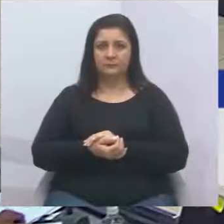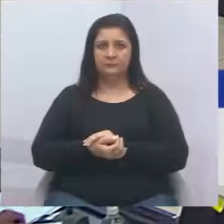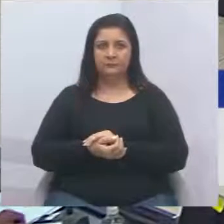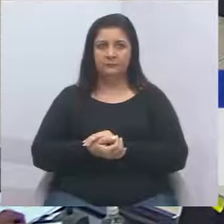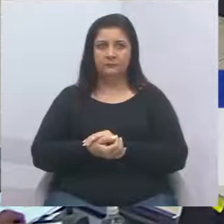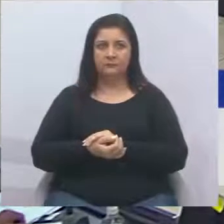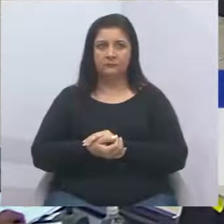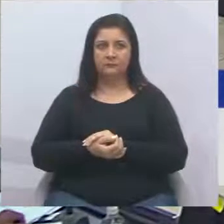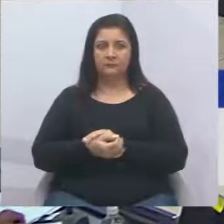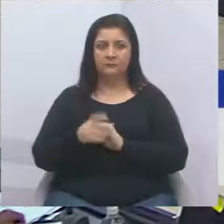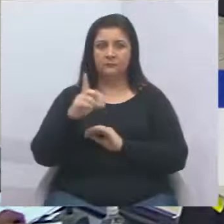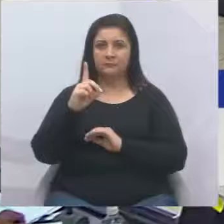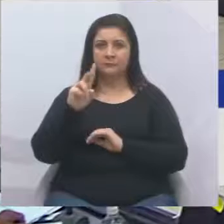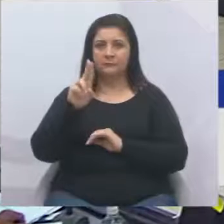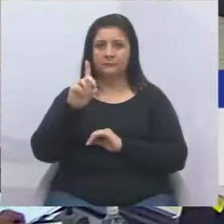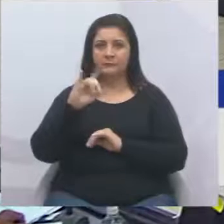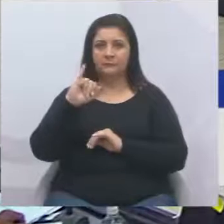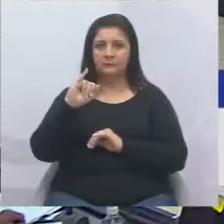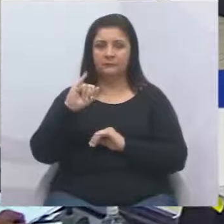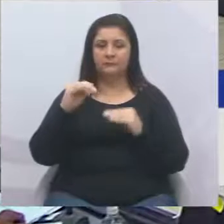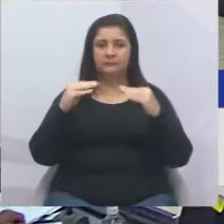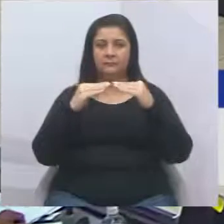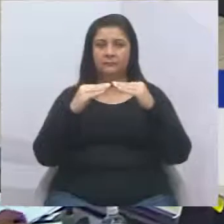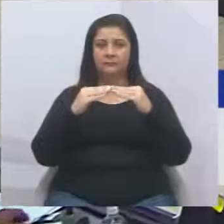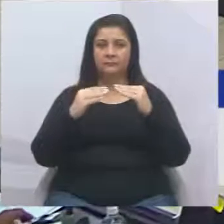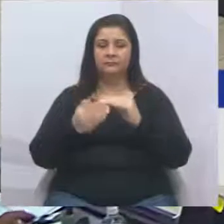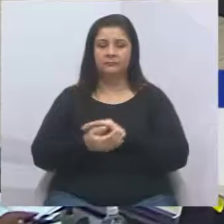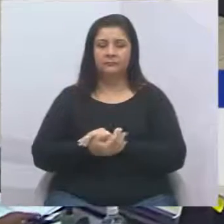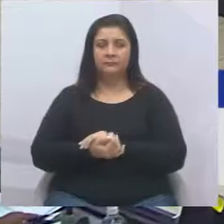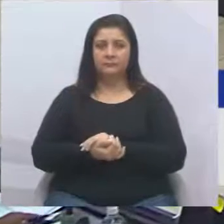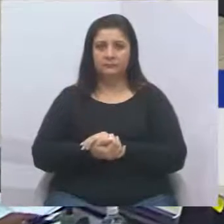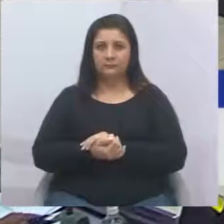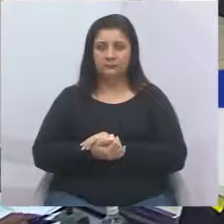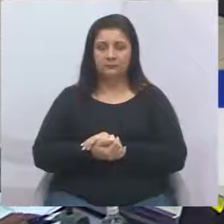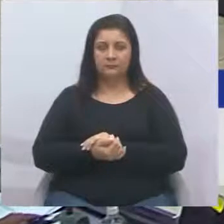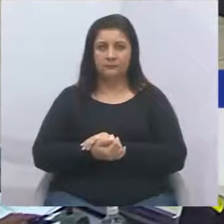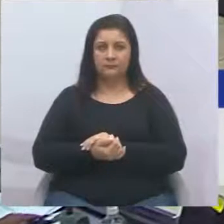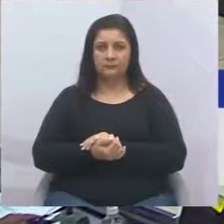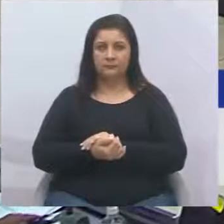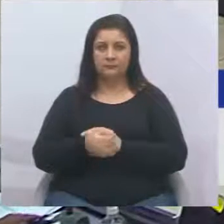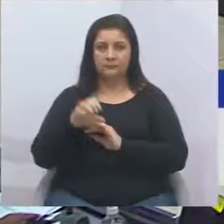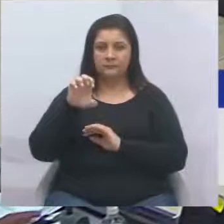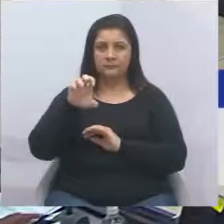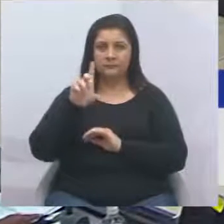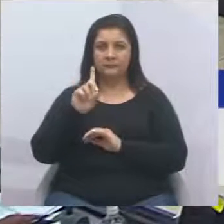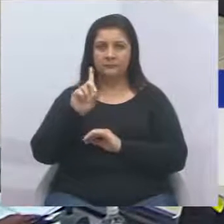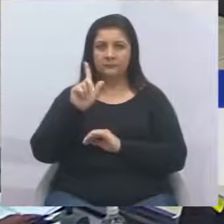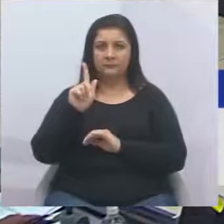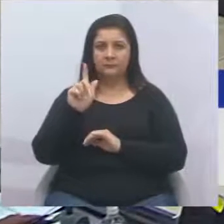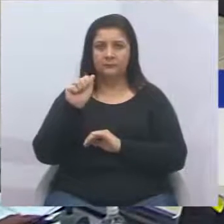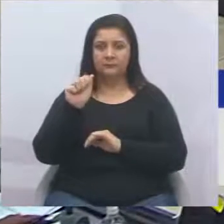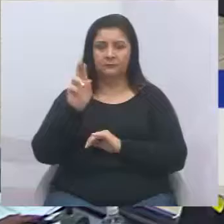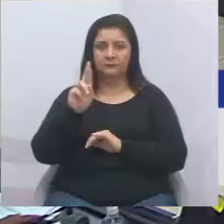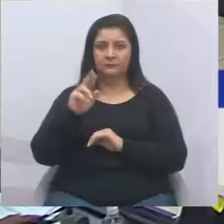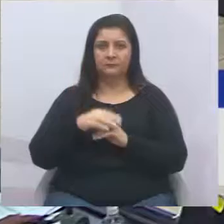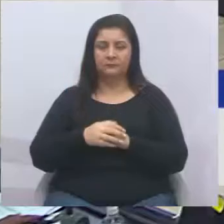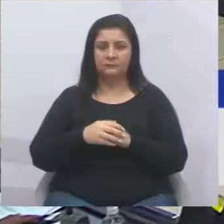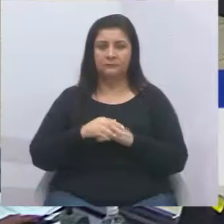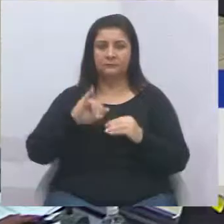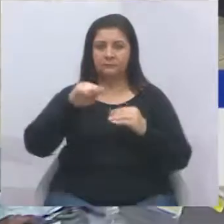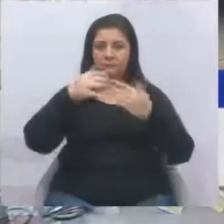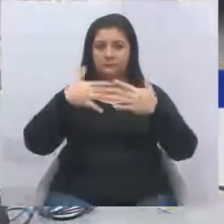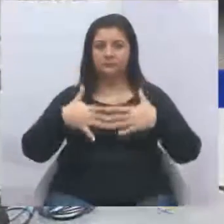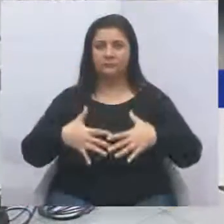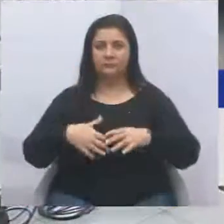voto, o vereador Dude. Favorável. Como voto, o vereador Edgar Sasaki. Eu quero aqui